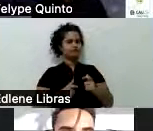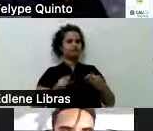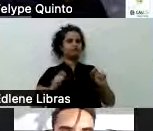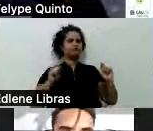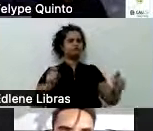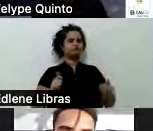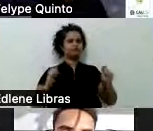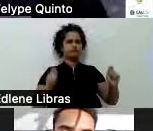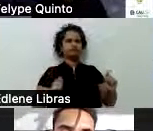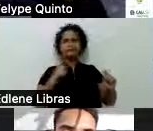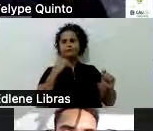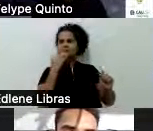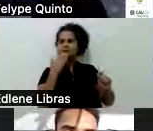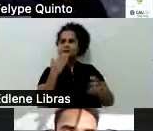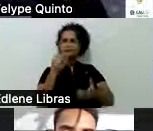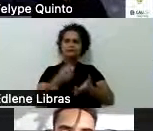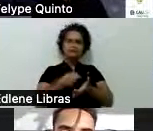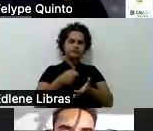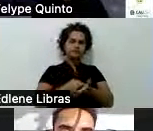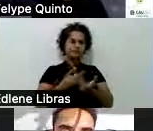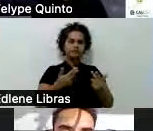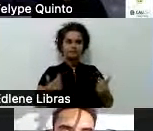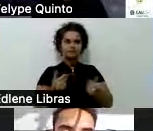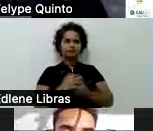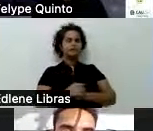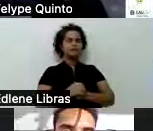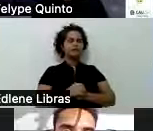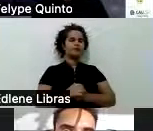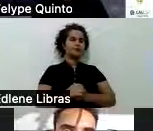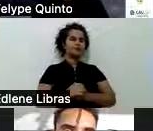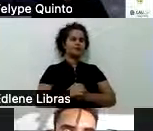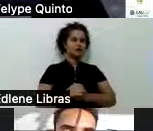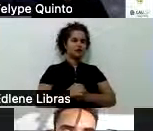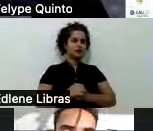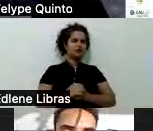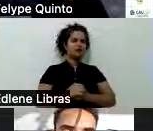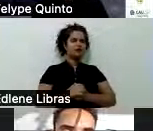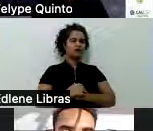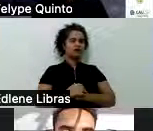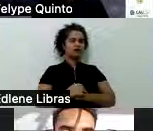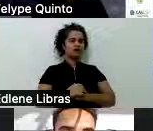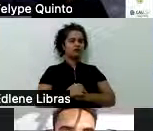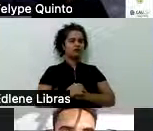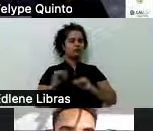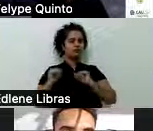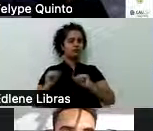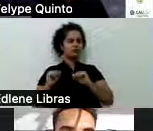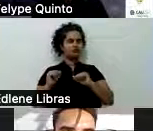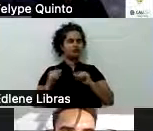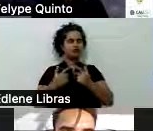alguma insurgência. Então, são essas ações consideradas bottom-up, de baixo para cima. pode ser ações